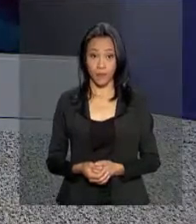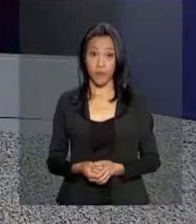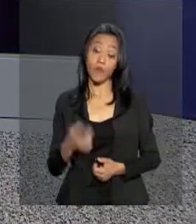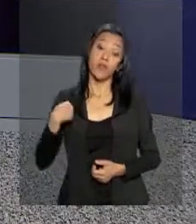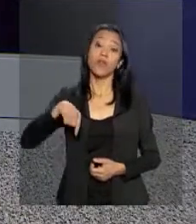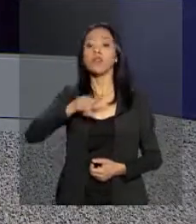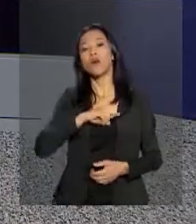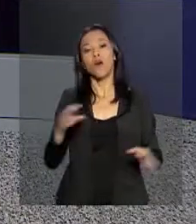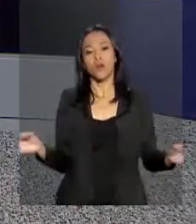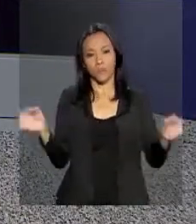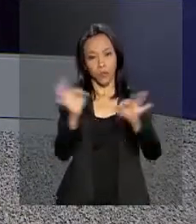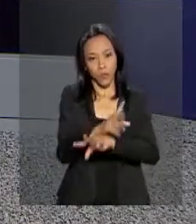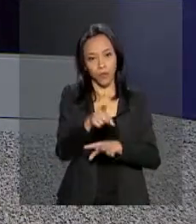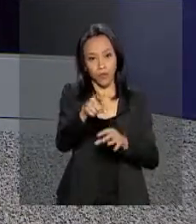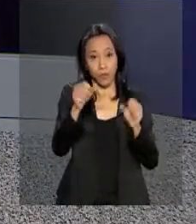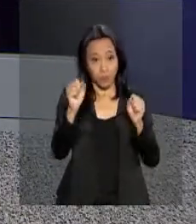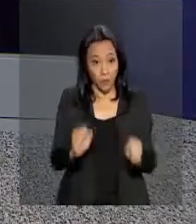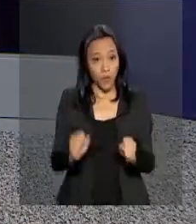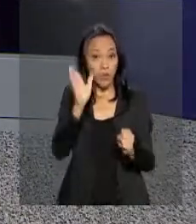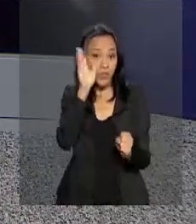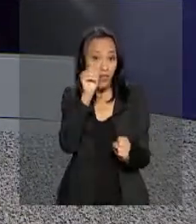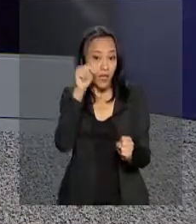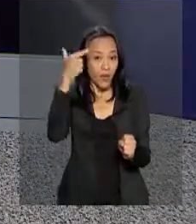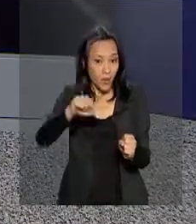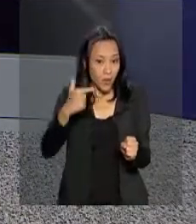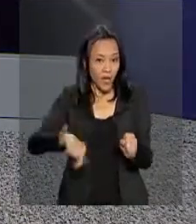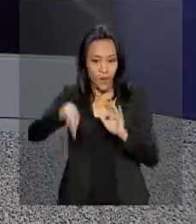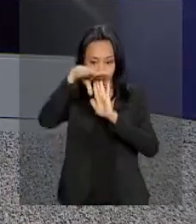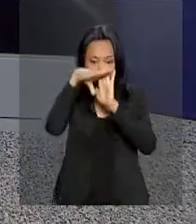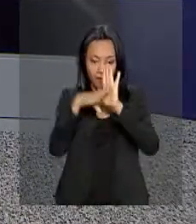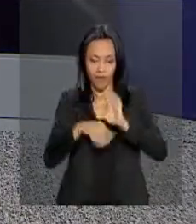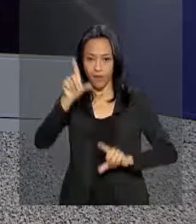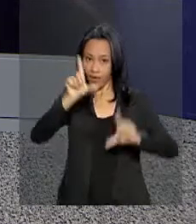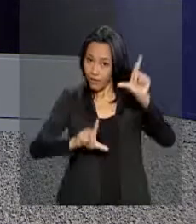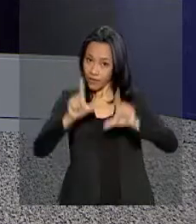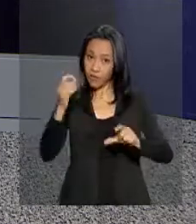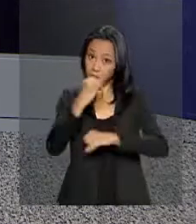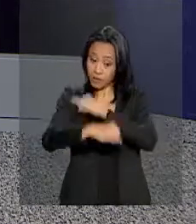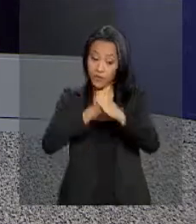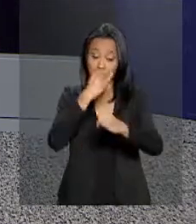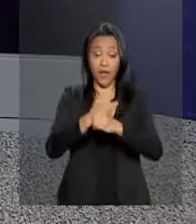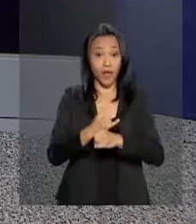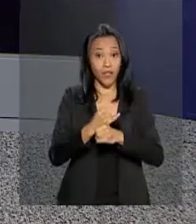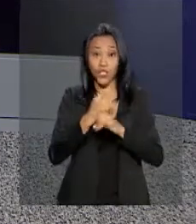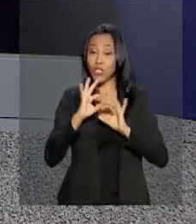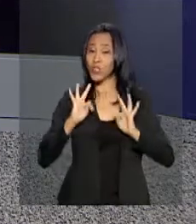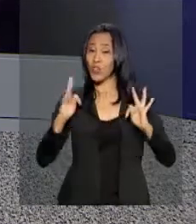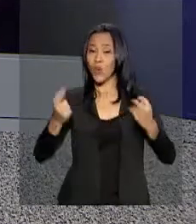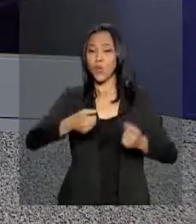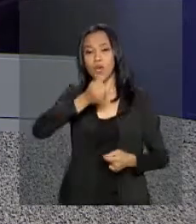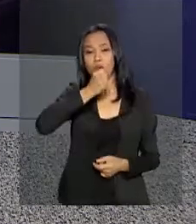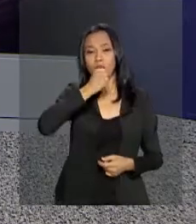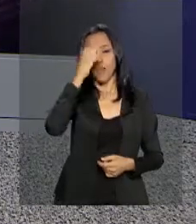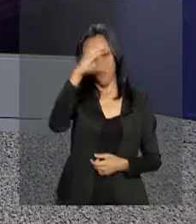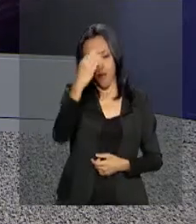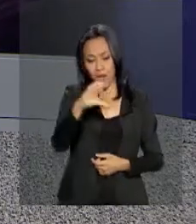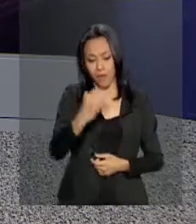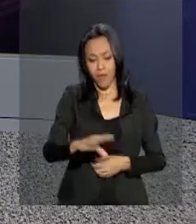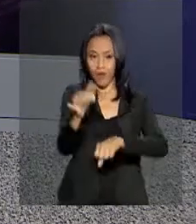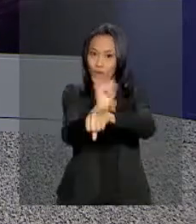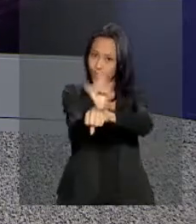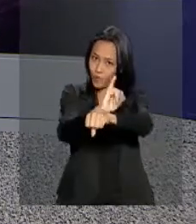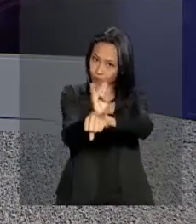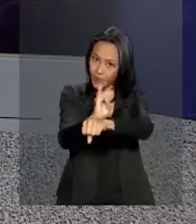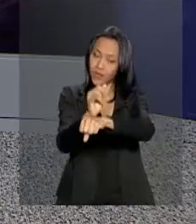Nós ficamos por aqui, você acompanha a nossa programação ao vivo pelo site da NBR. Todas as reportagens estão em nosso canal no